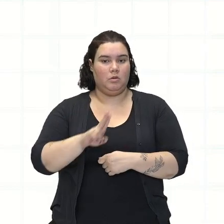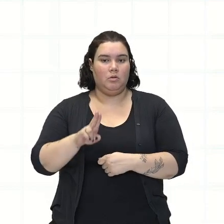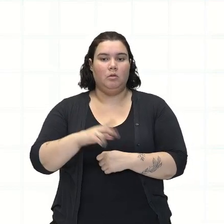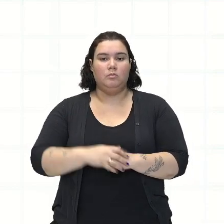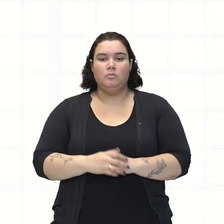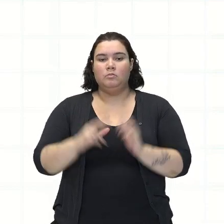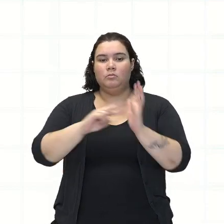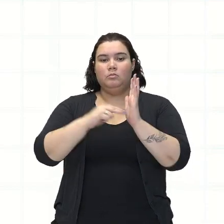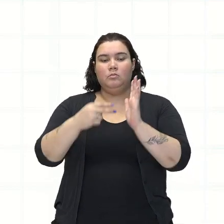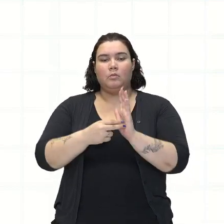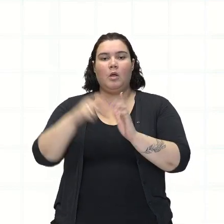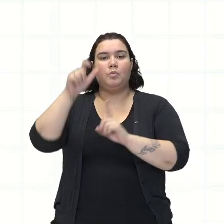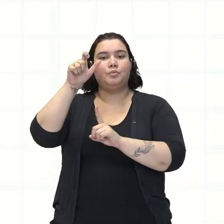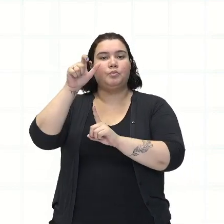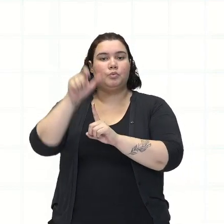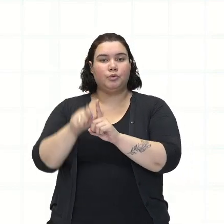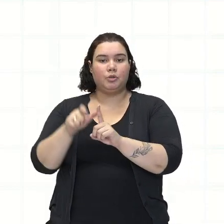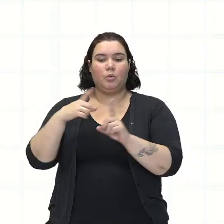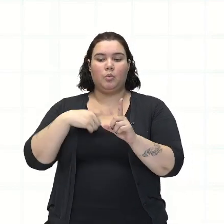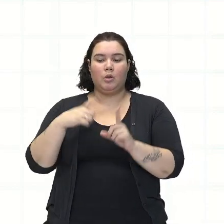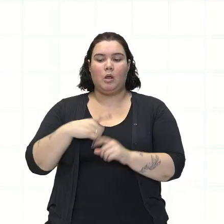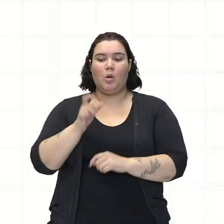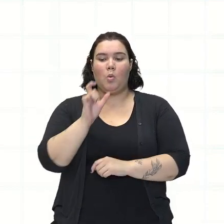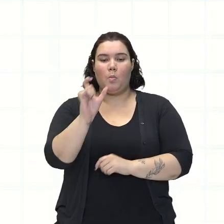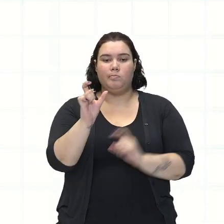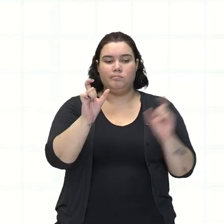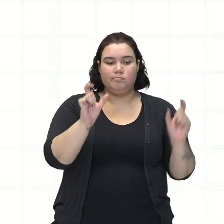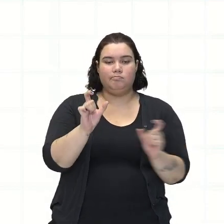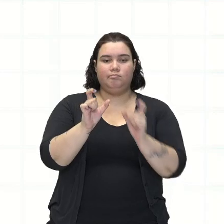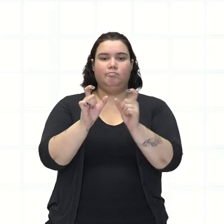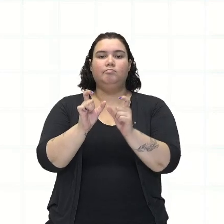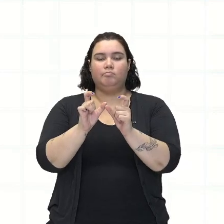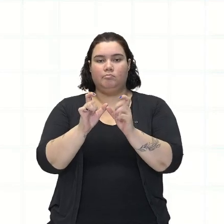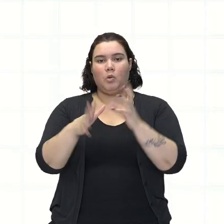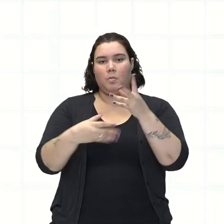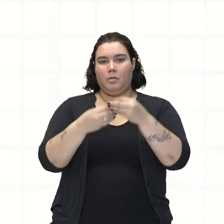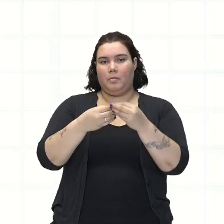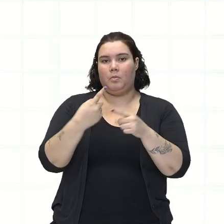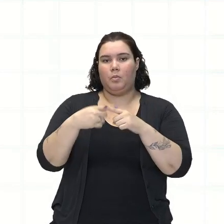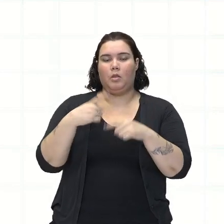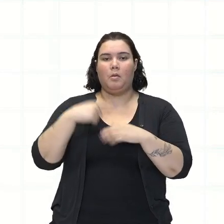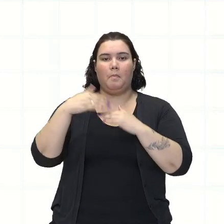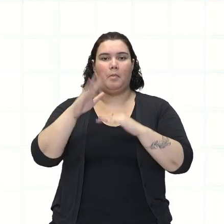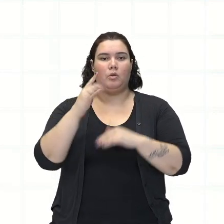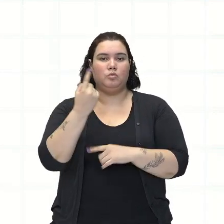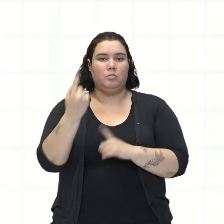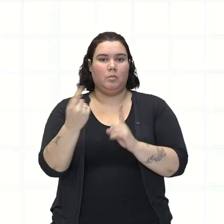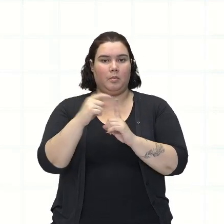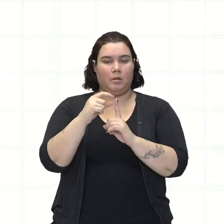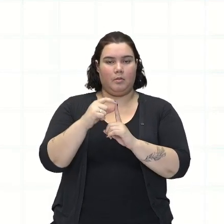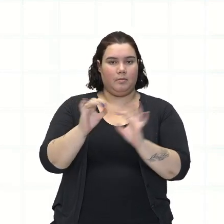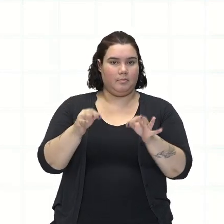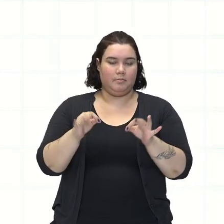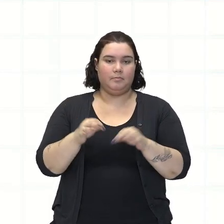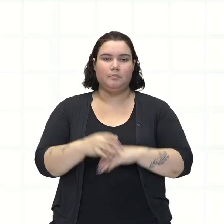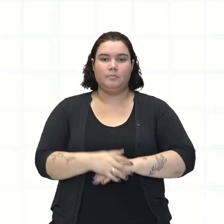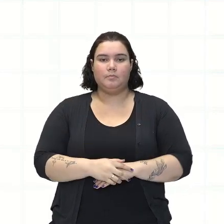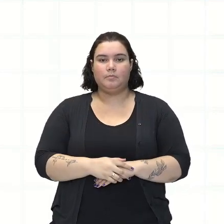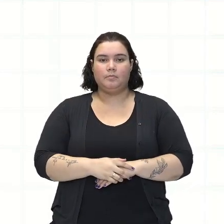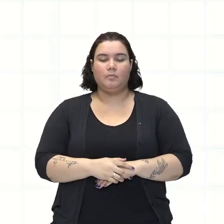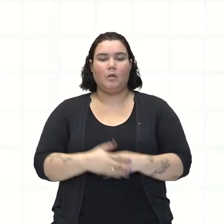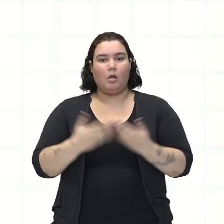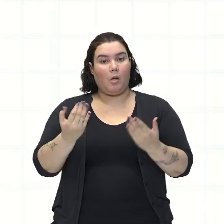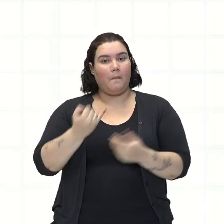aqui o sujeito composto, porque eu tenho mais de um núcleo. Perfeito? Muito importante